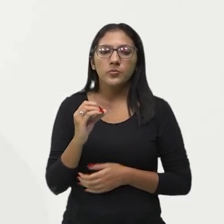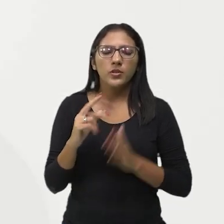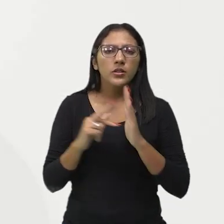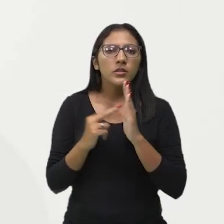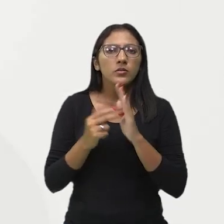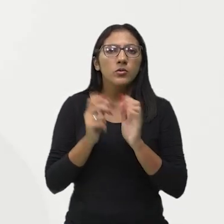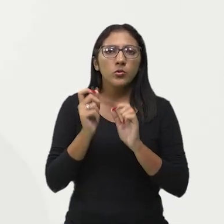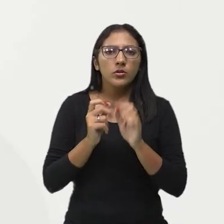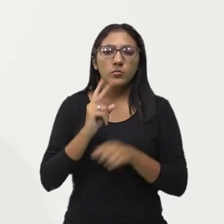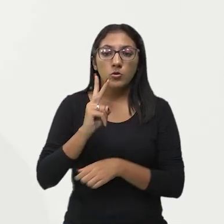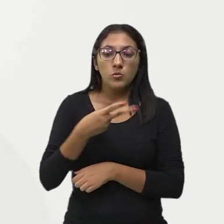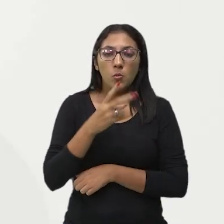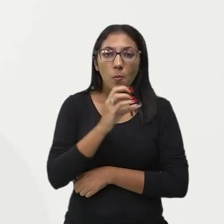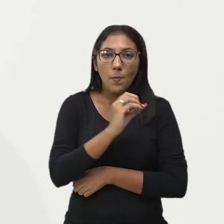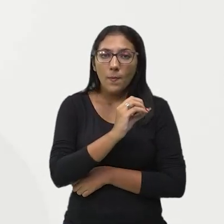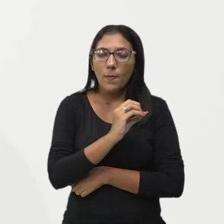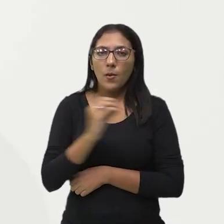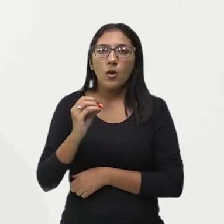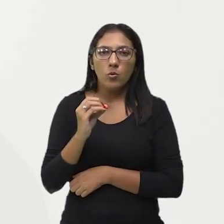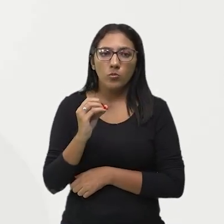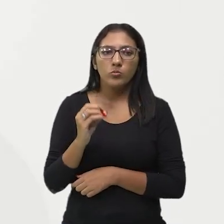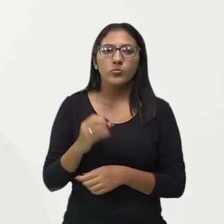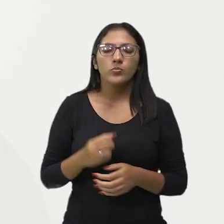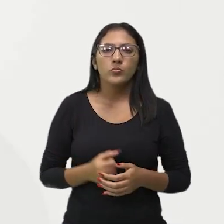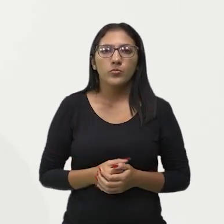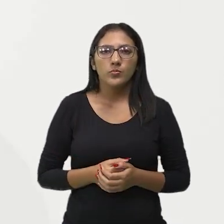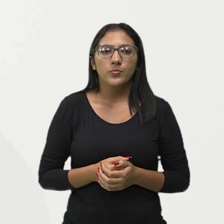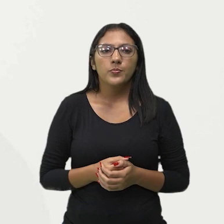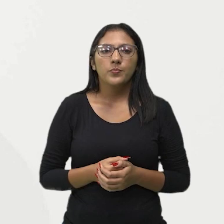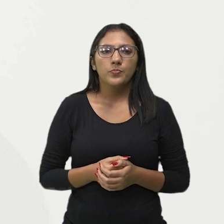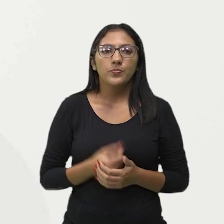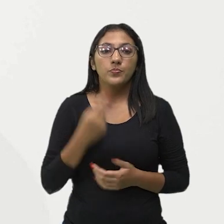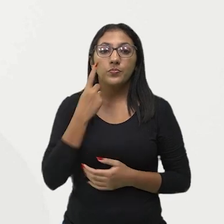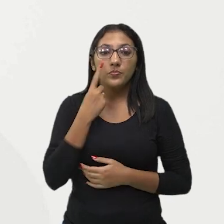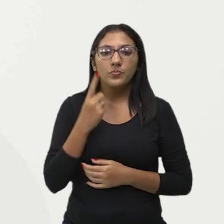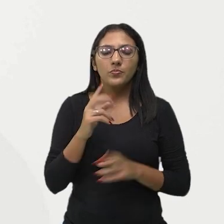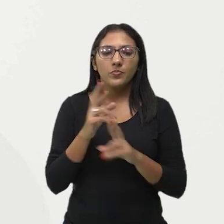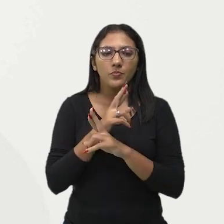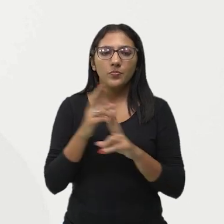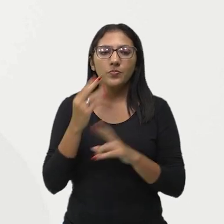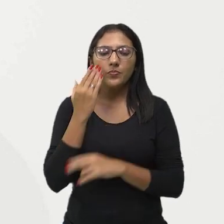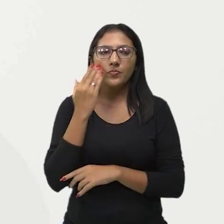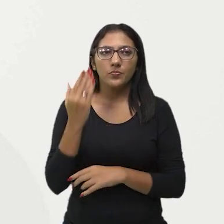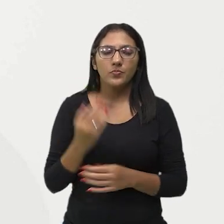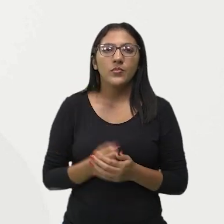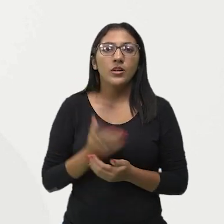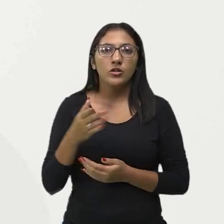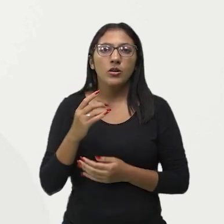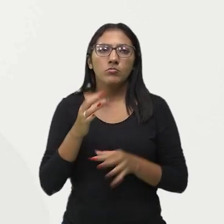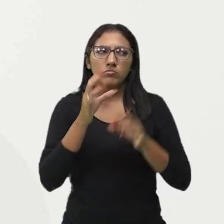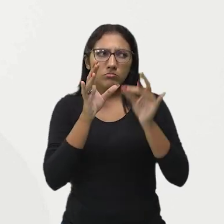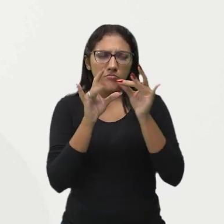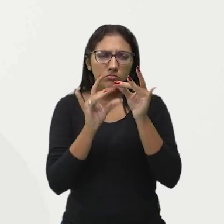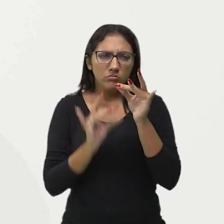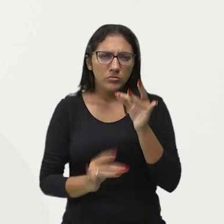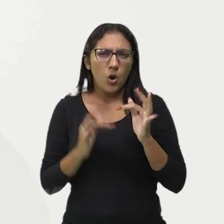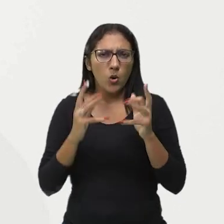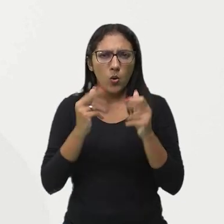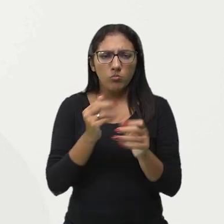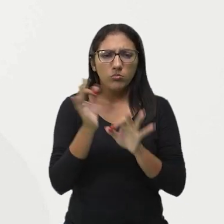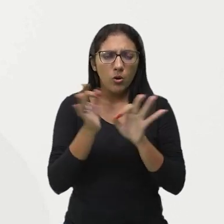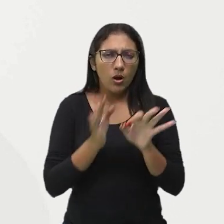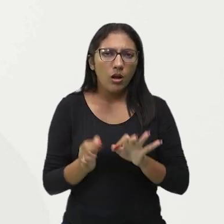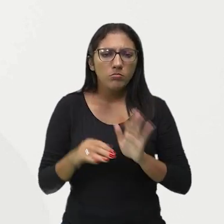voltas. Tem aqui na tela para você o cálculo bem explicadinho aí, bem passo a passo. Comprimento,